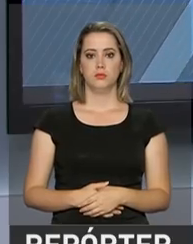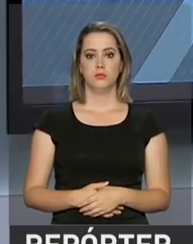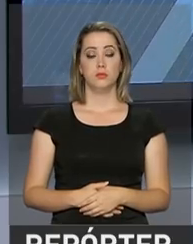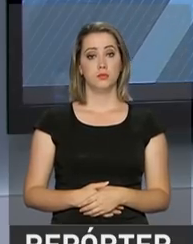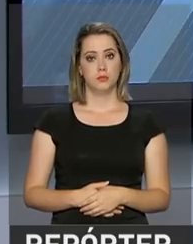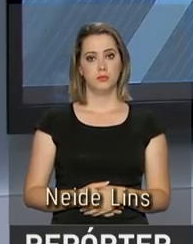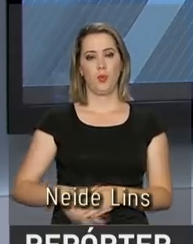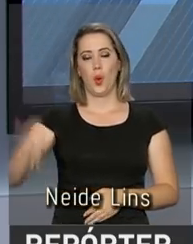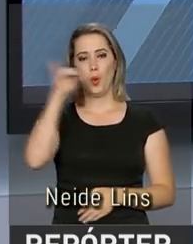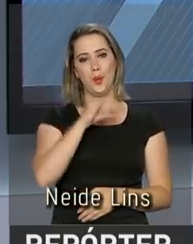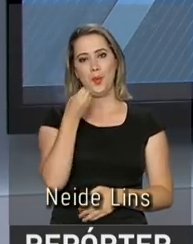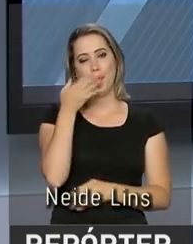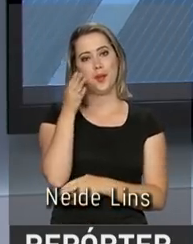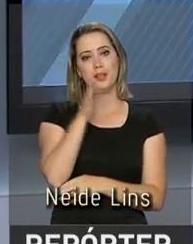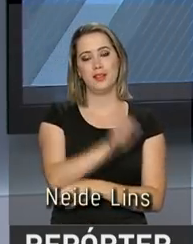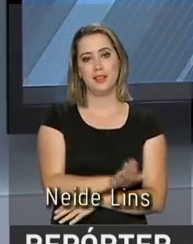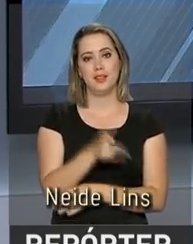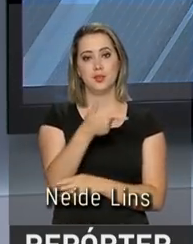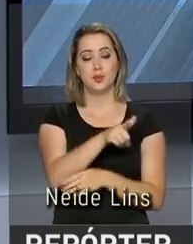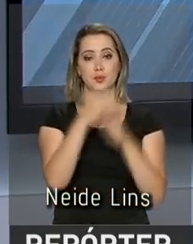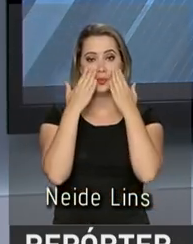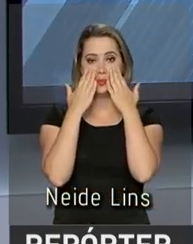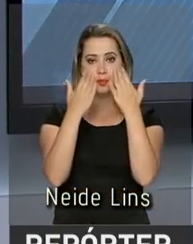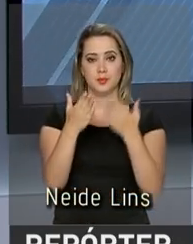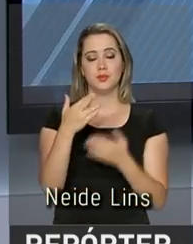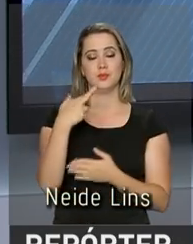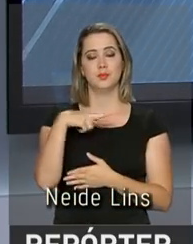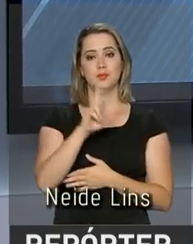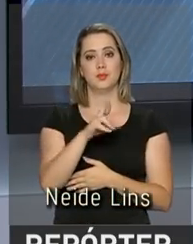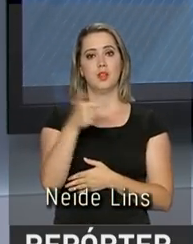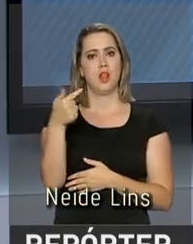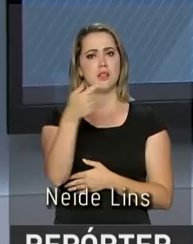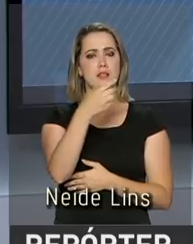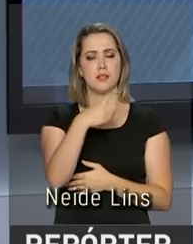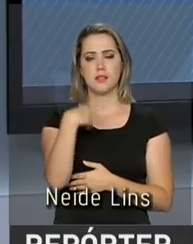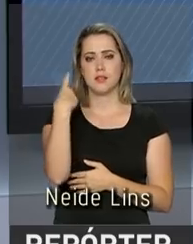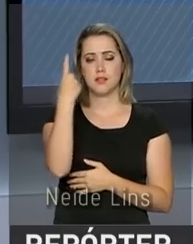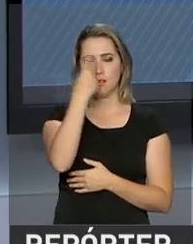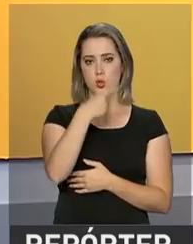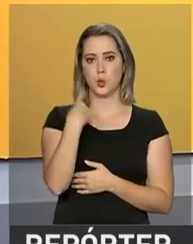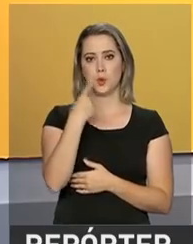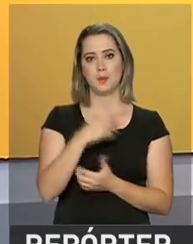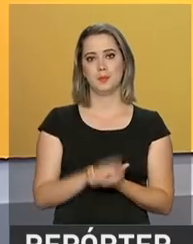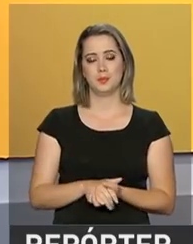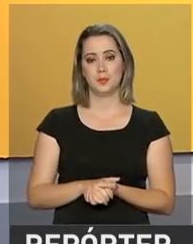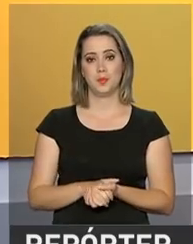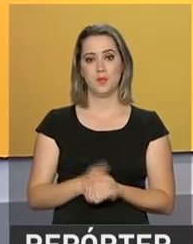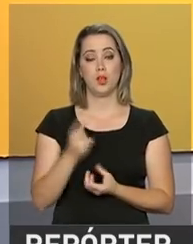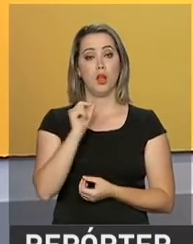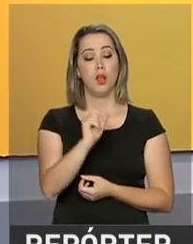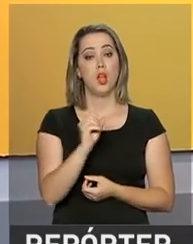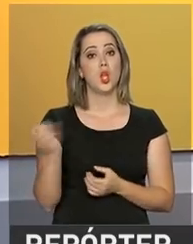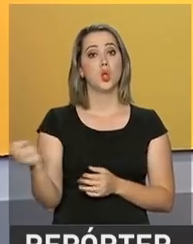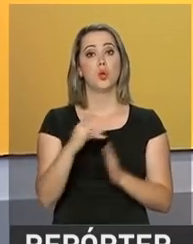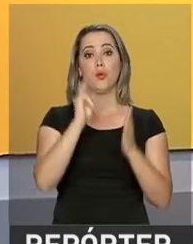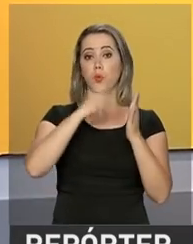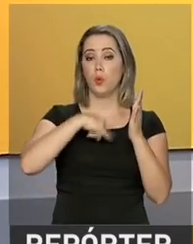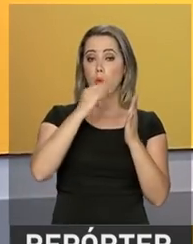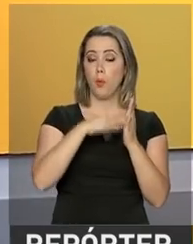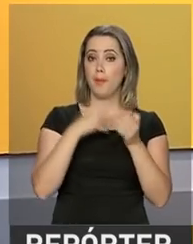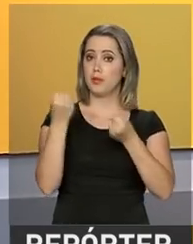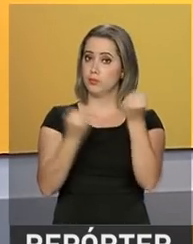olá boa tarde no ar a edição das 17 horas do repórter nbr a nova carteira nacional de habilitação